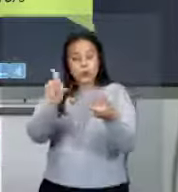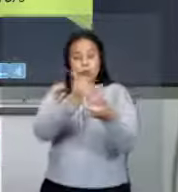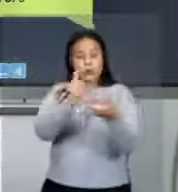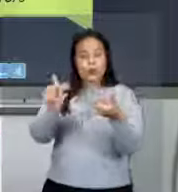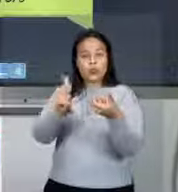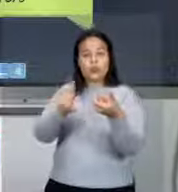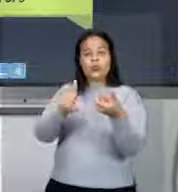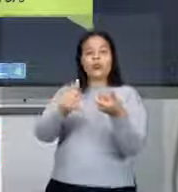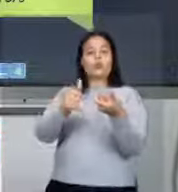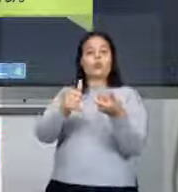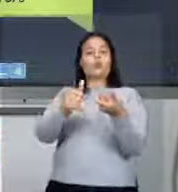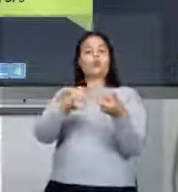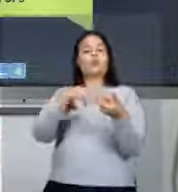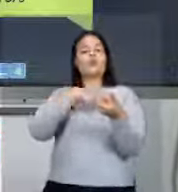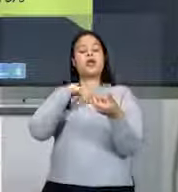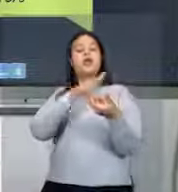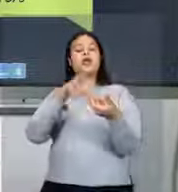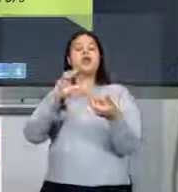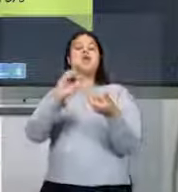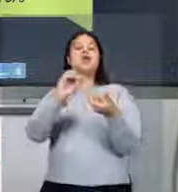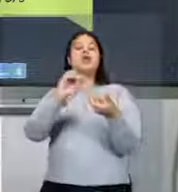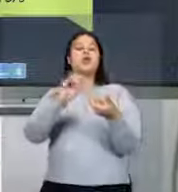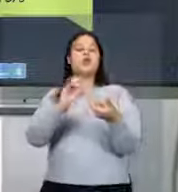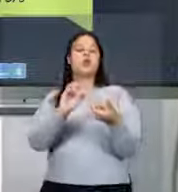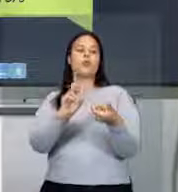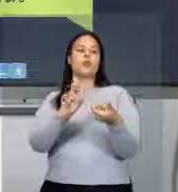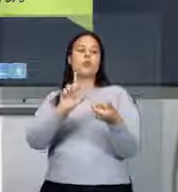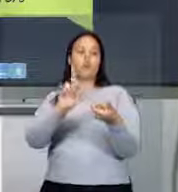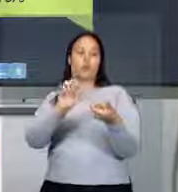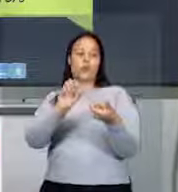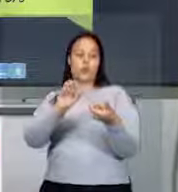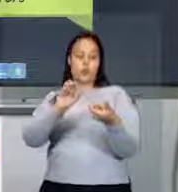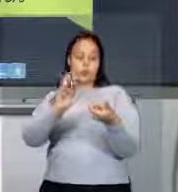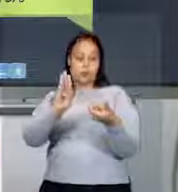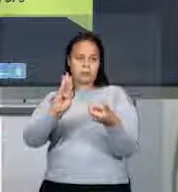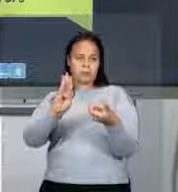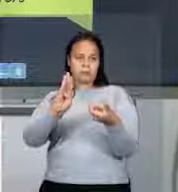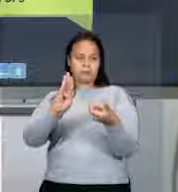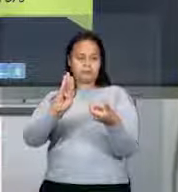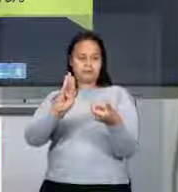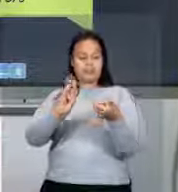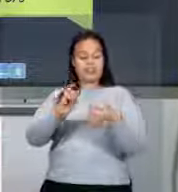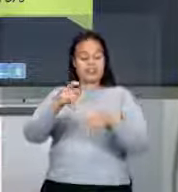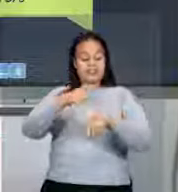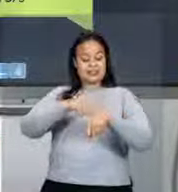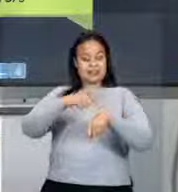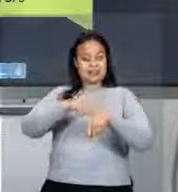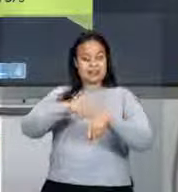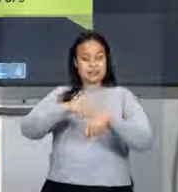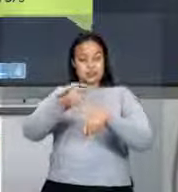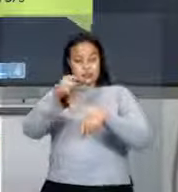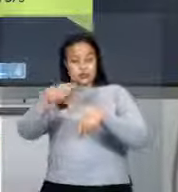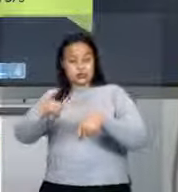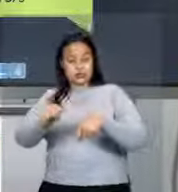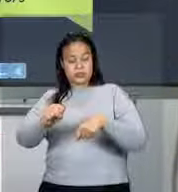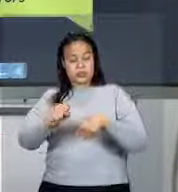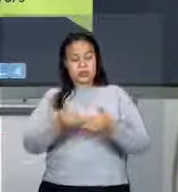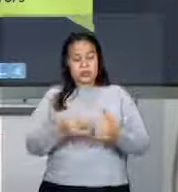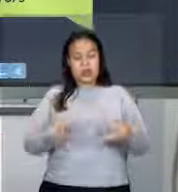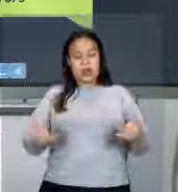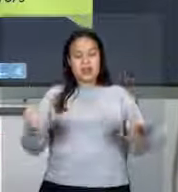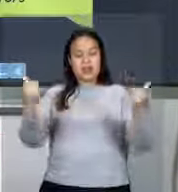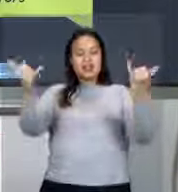Coulomb. A unidade de tempo é o segundo. E a unidade de corrente elétrica é o